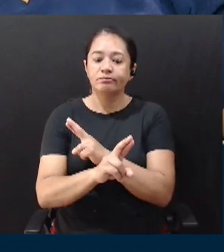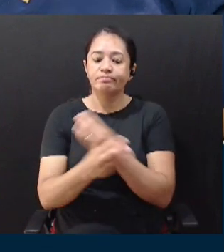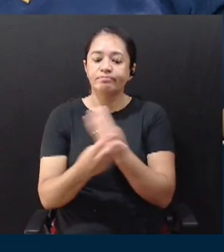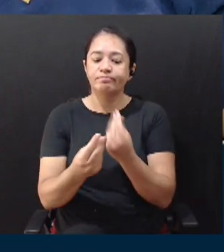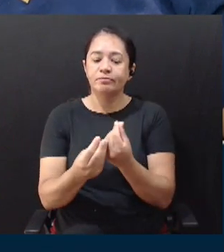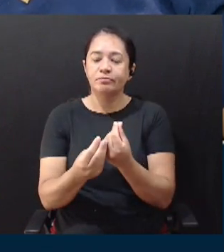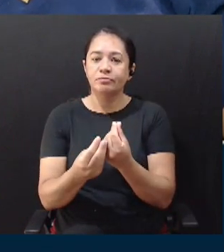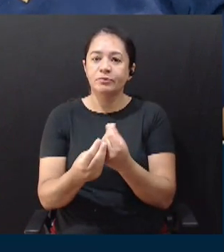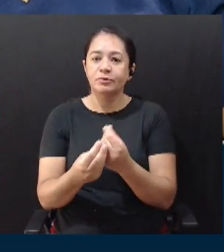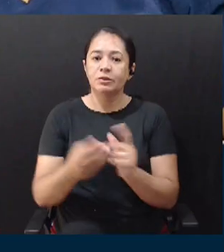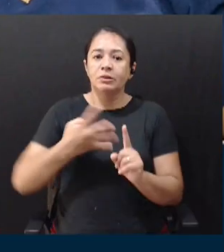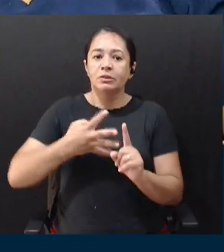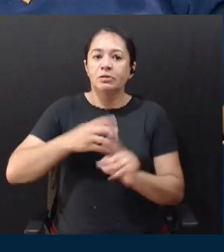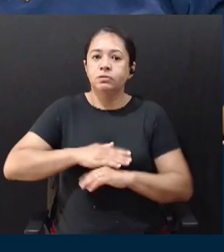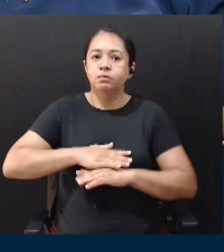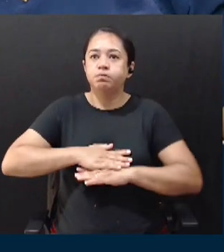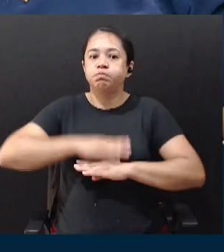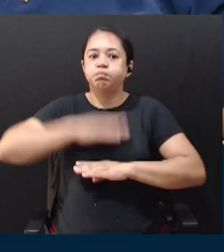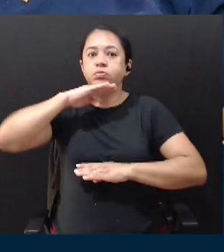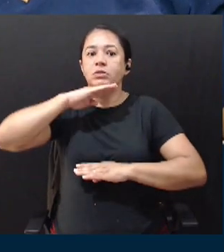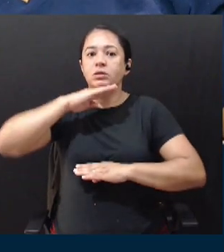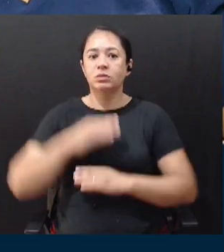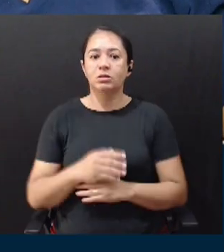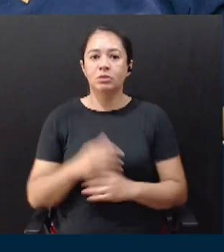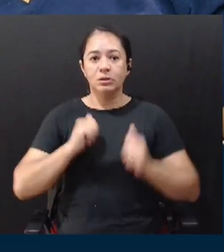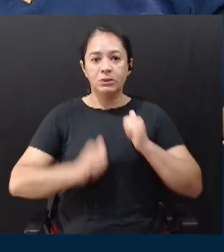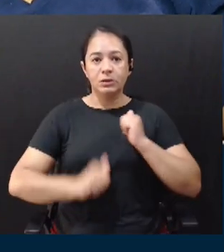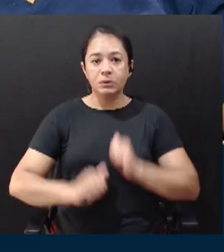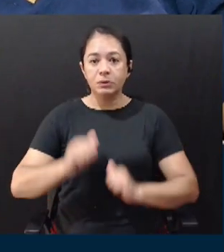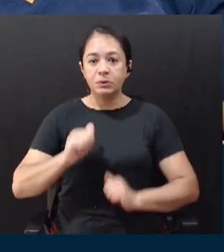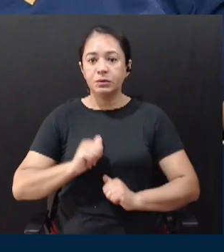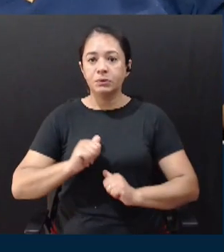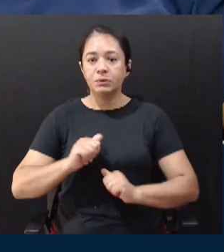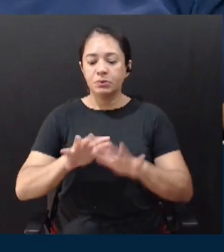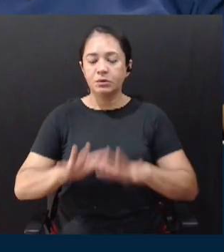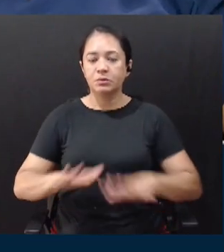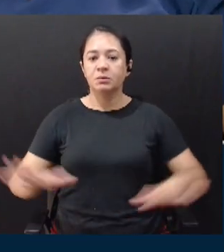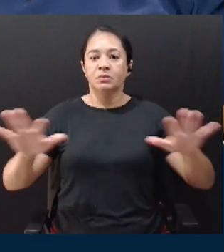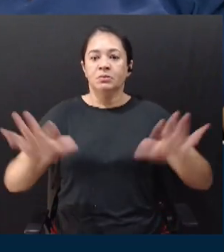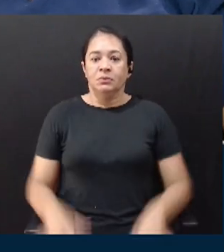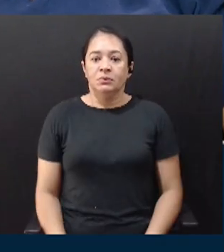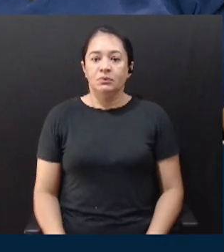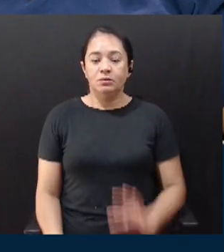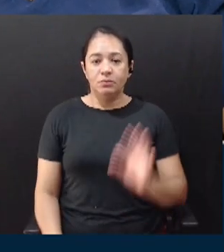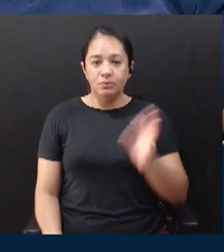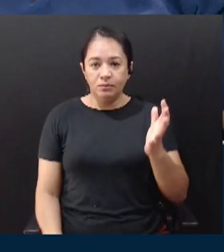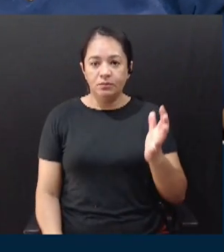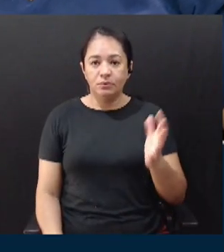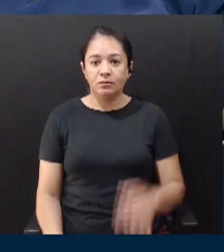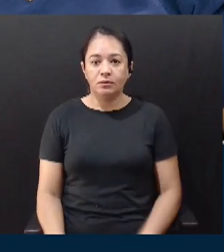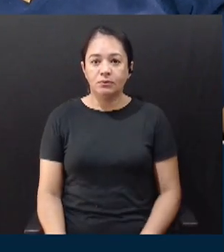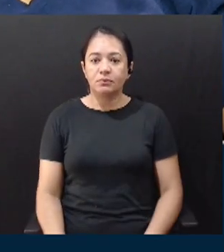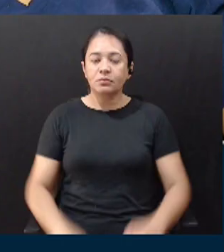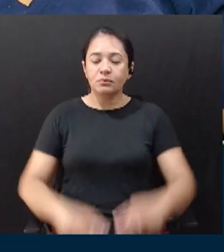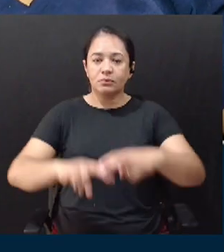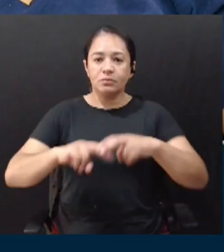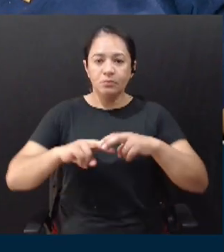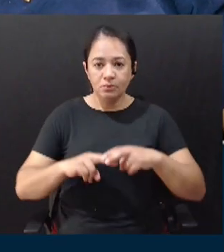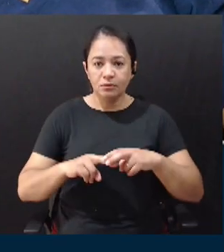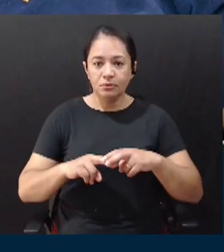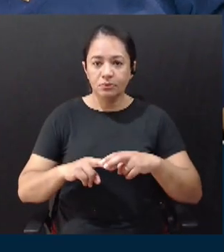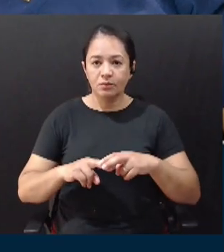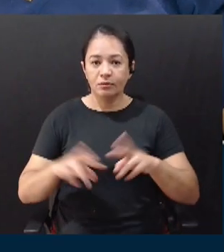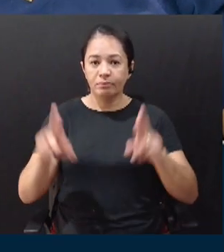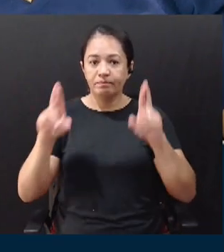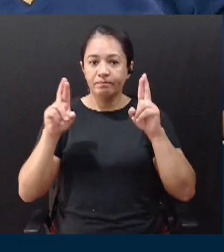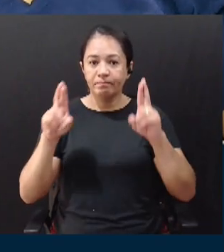burnout, uma ansiedade generalizada que acontece no domingo, por conta da expectativa